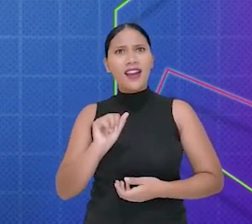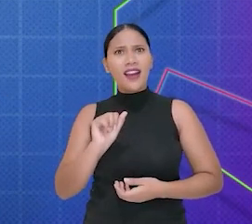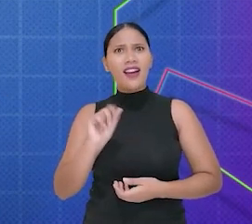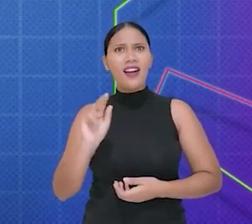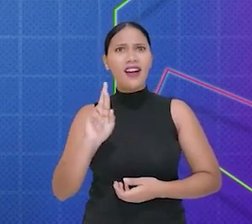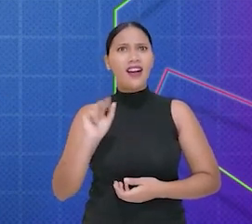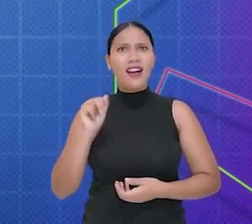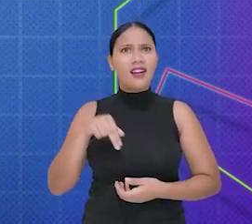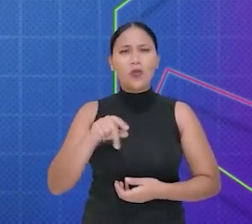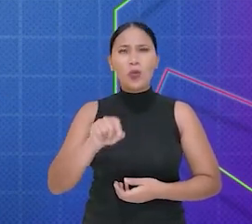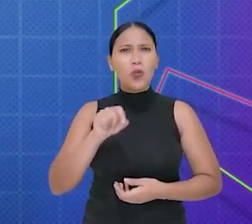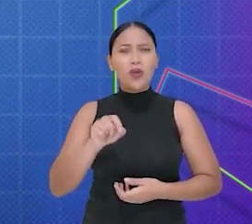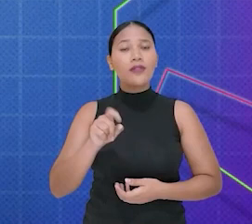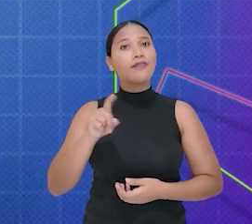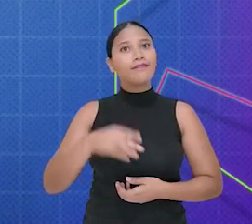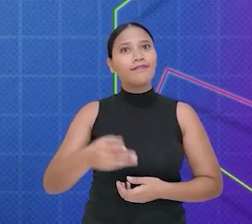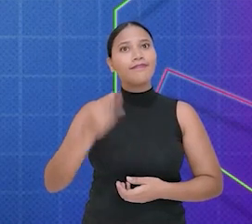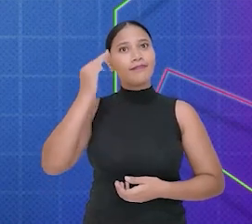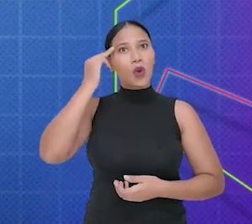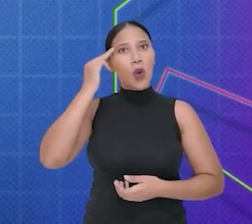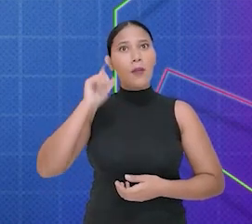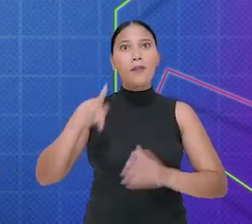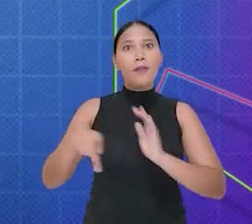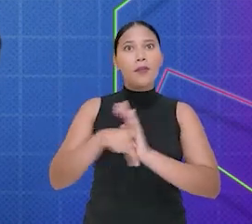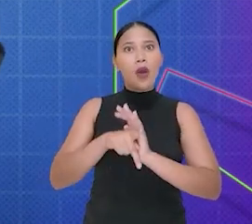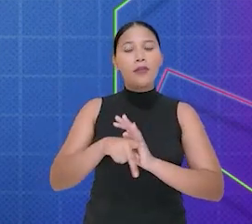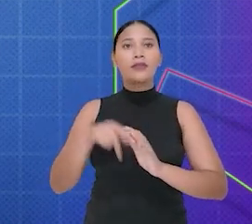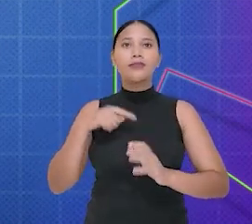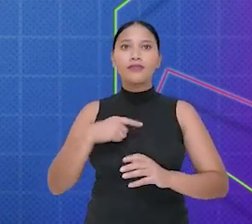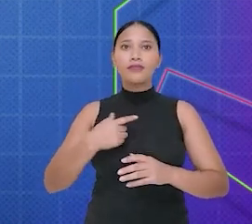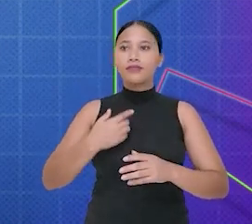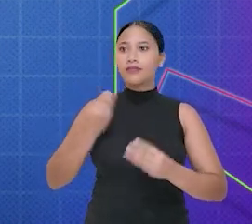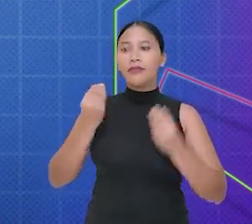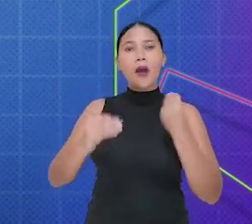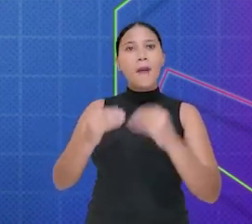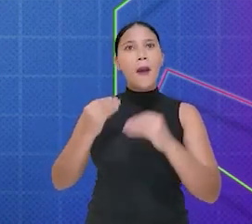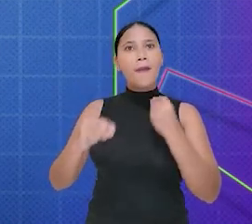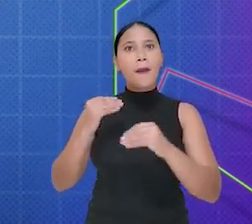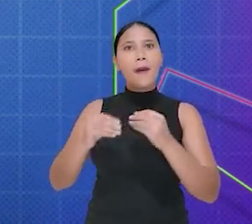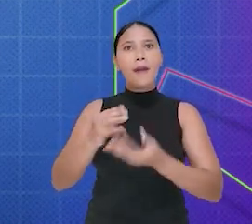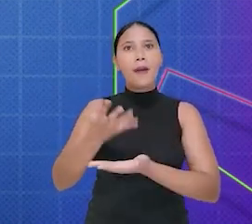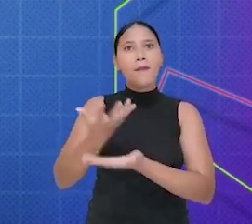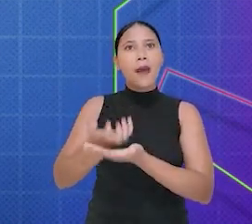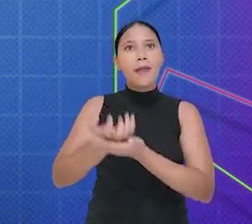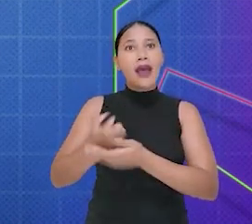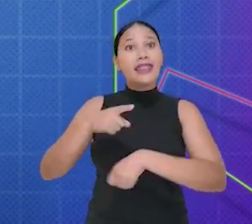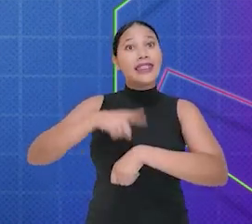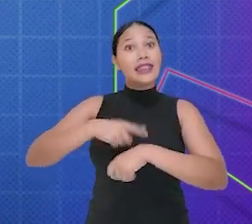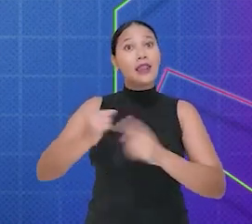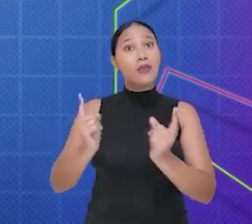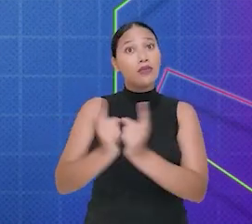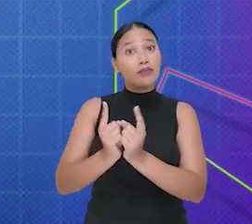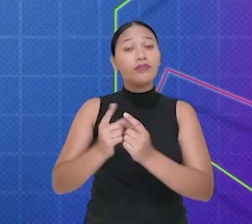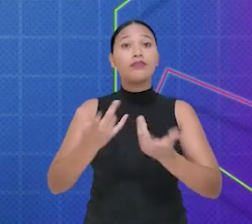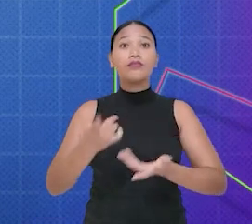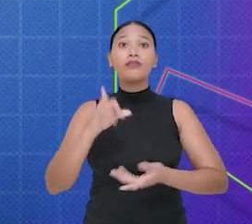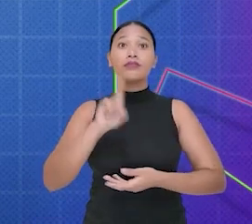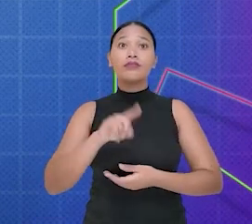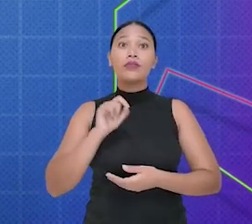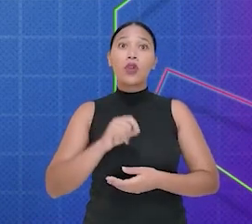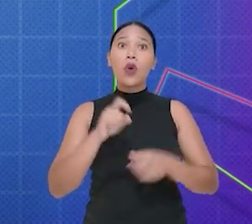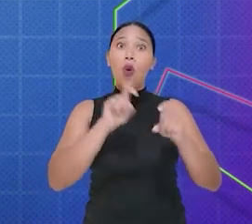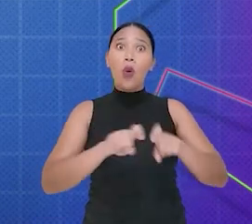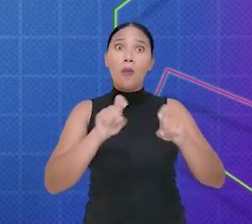RAM? Outro componente fundamental é a memória RAM, que é a memória de acesso aleatório. Ela armazena os dados temporários, ou